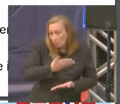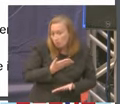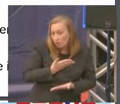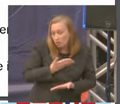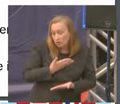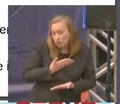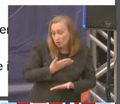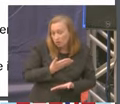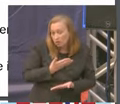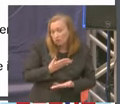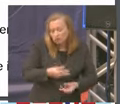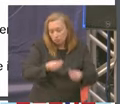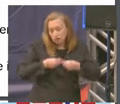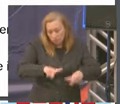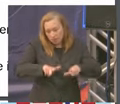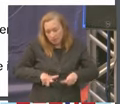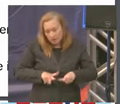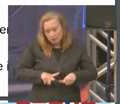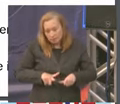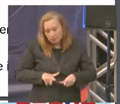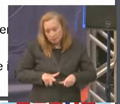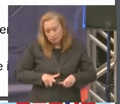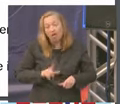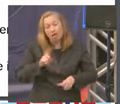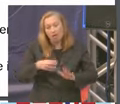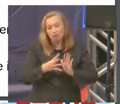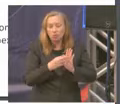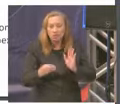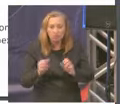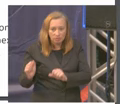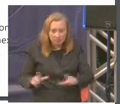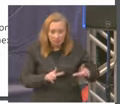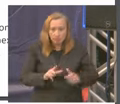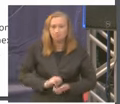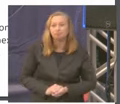comprova isso aí, traz um certificado. Esse é o modelo. Pode passar.